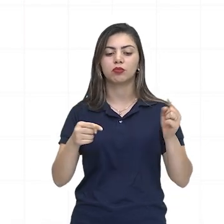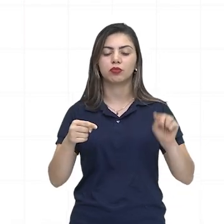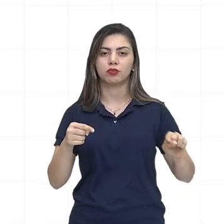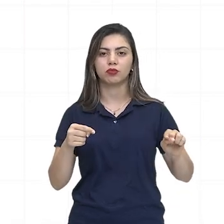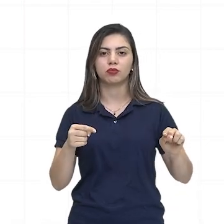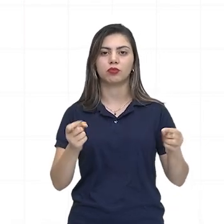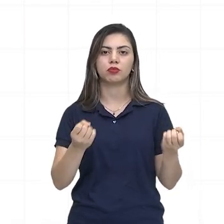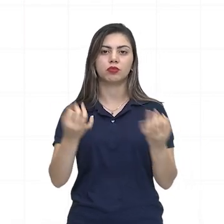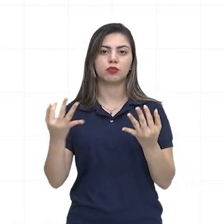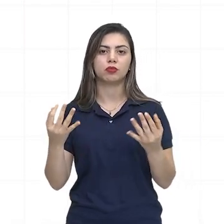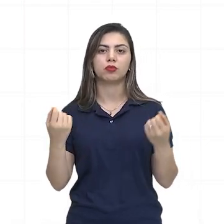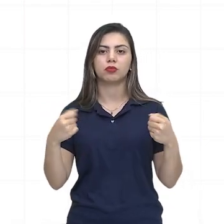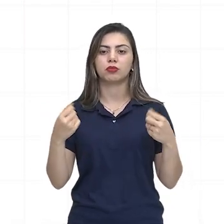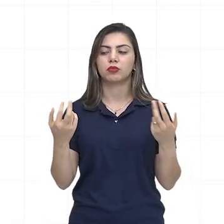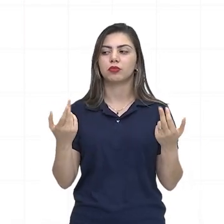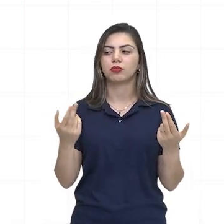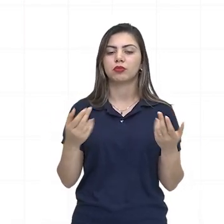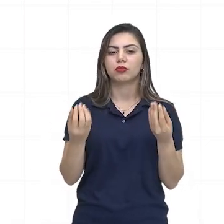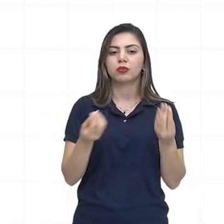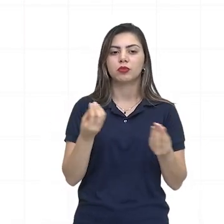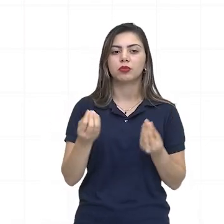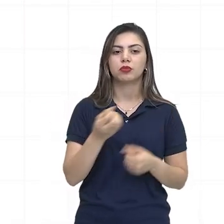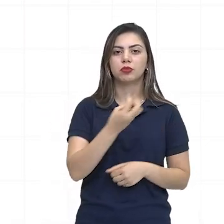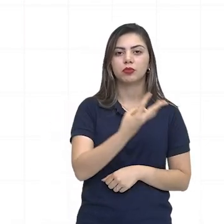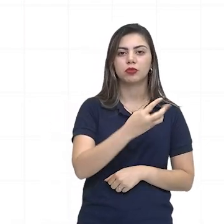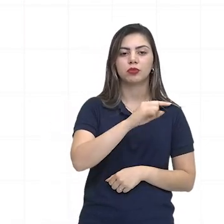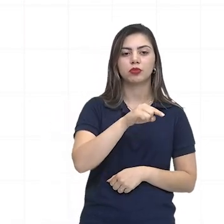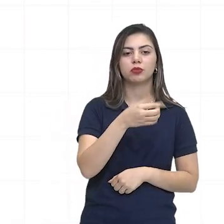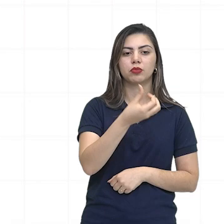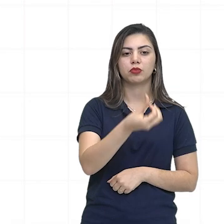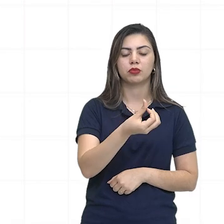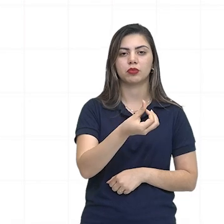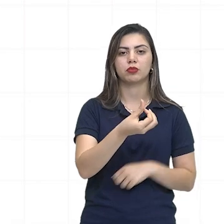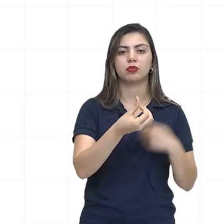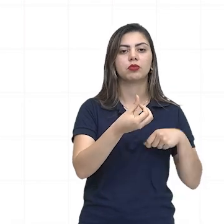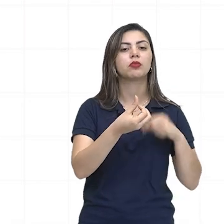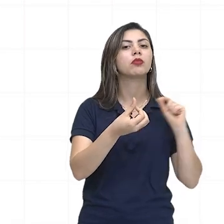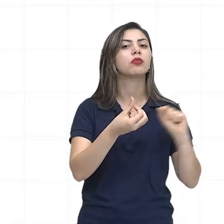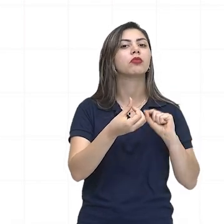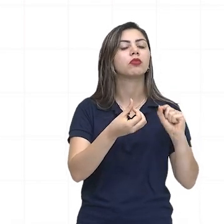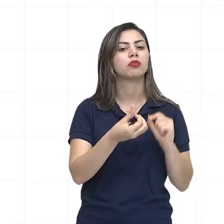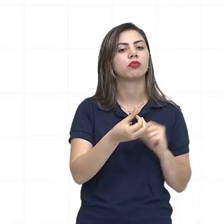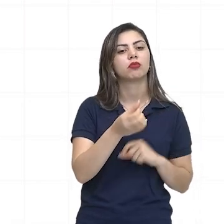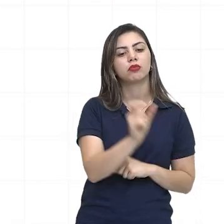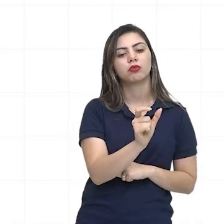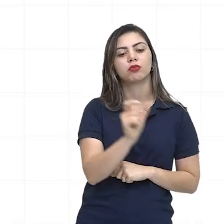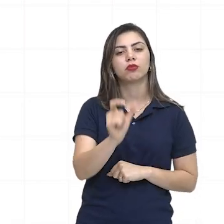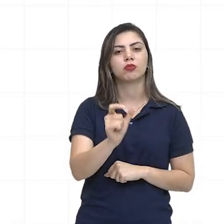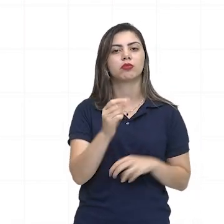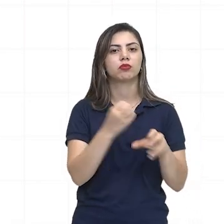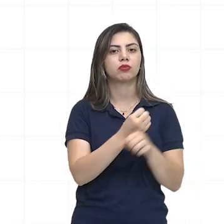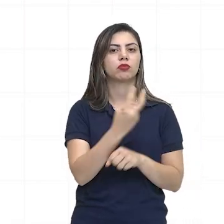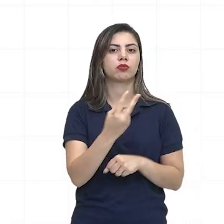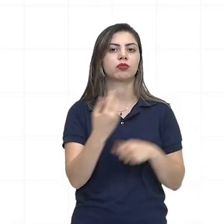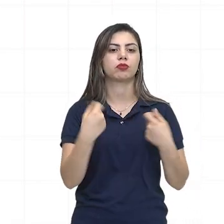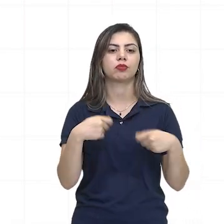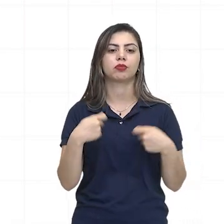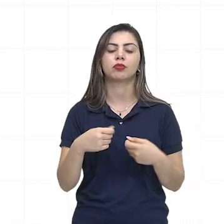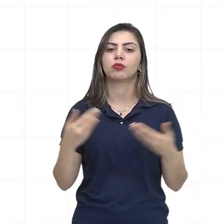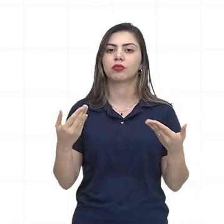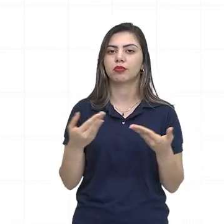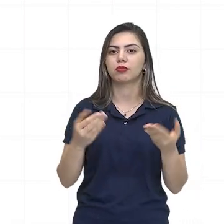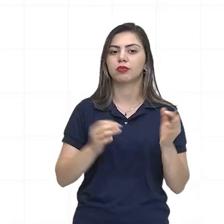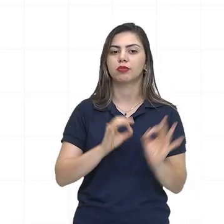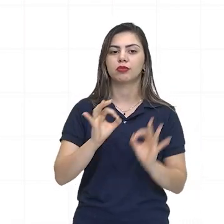o 3,6, a gente tem que fazer com que ele tenha duas casas decimais. Então, vamos escrevê-lo